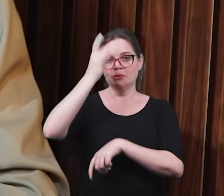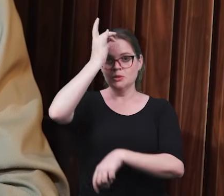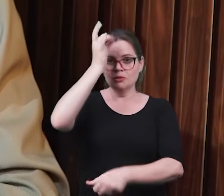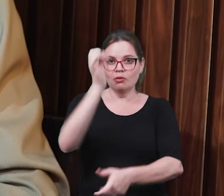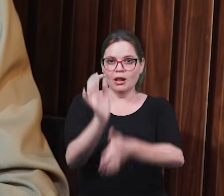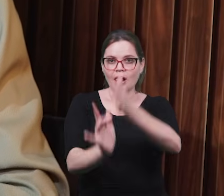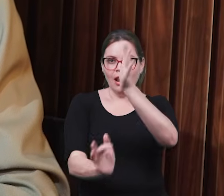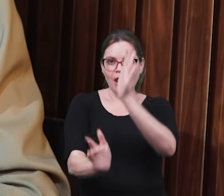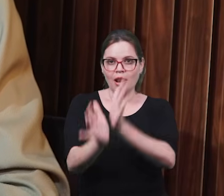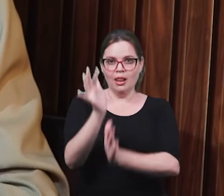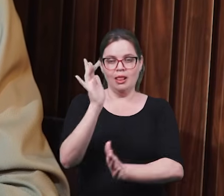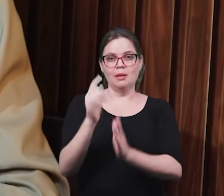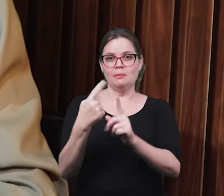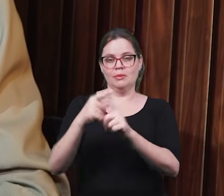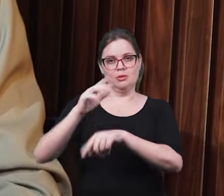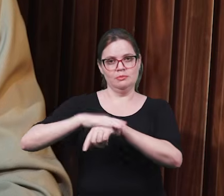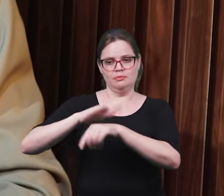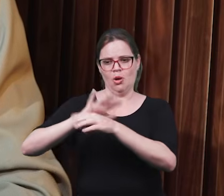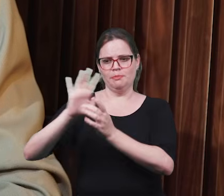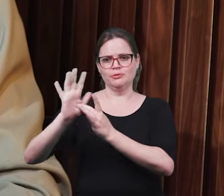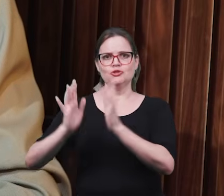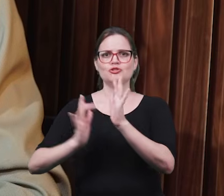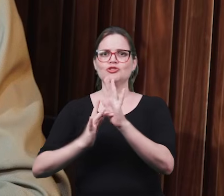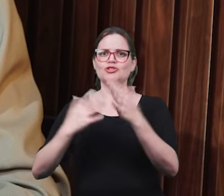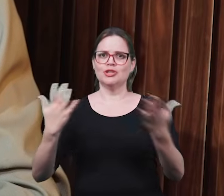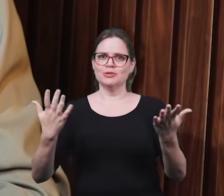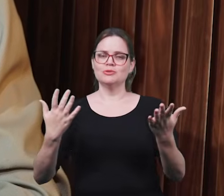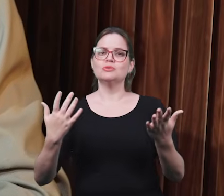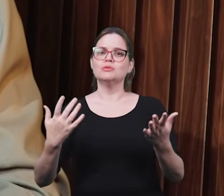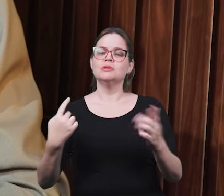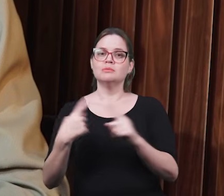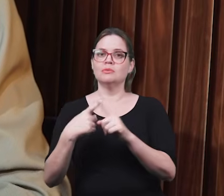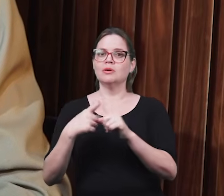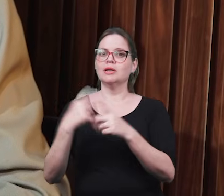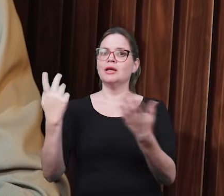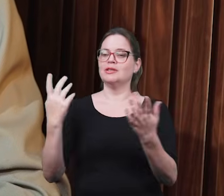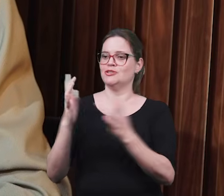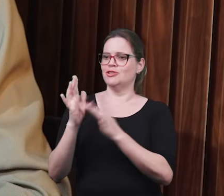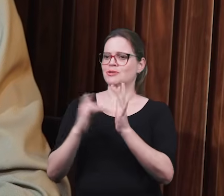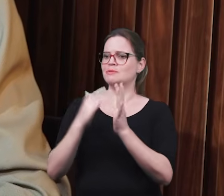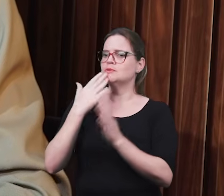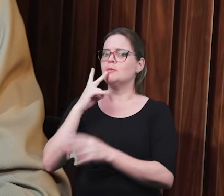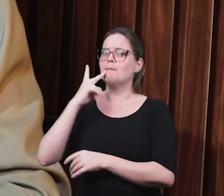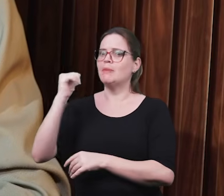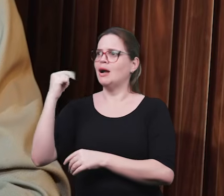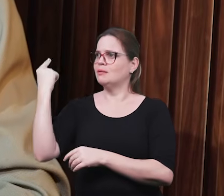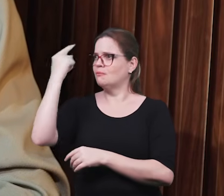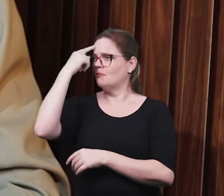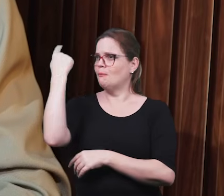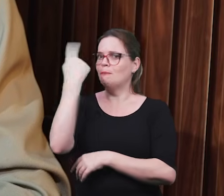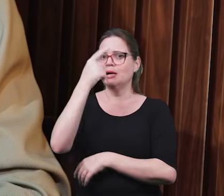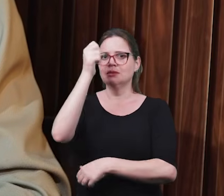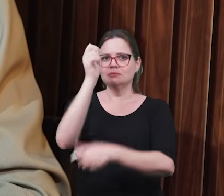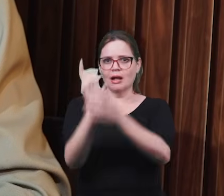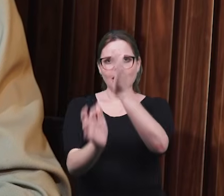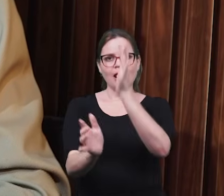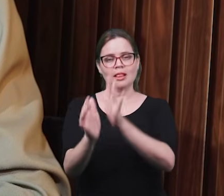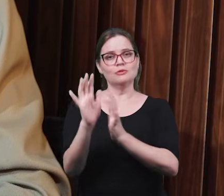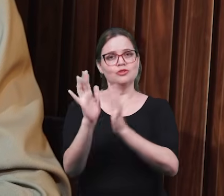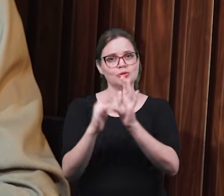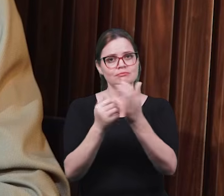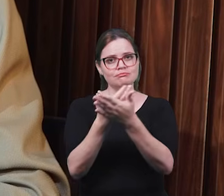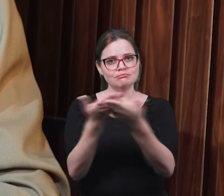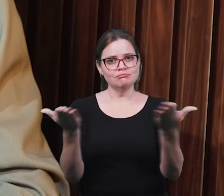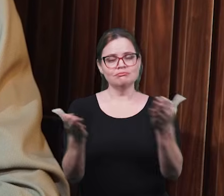enviado pelo Pai, né? O Senhor Jesus rogou ao Pai para que ele enviaria o Espírito Santo. Mas quando ele foi